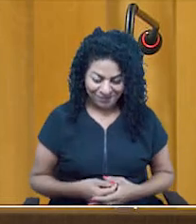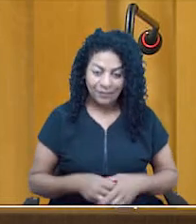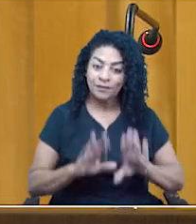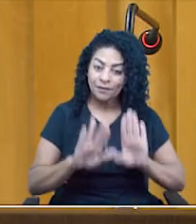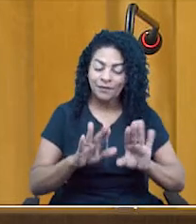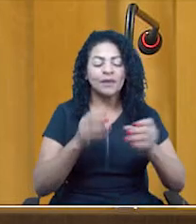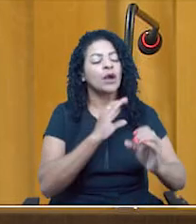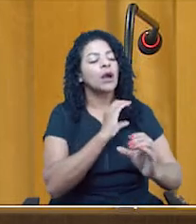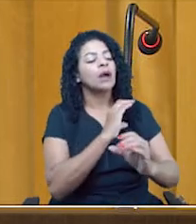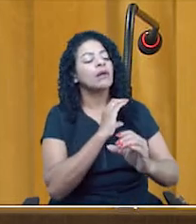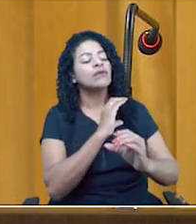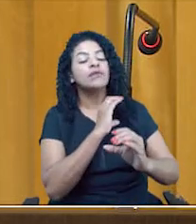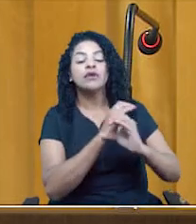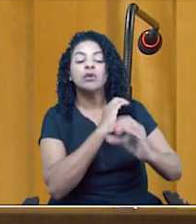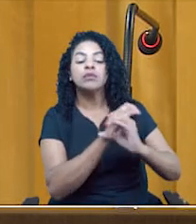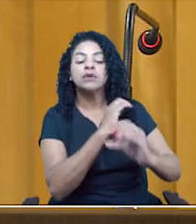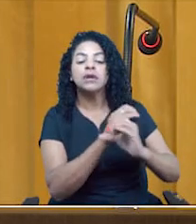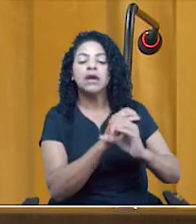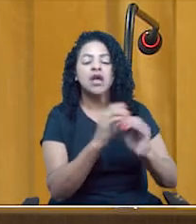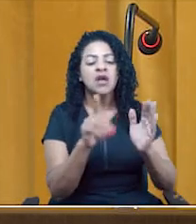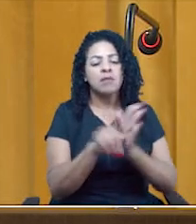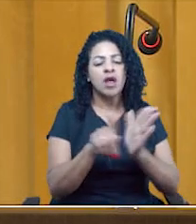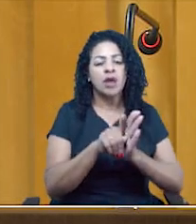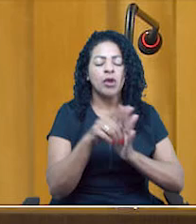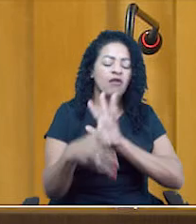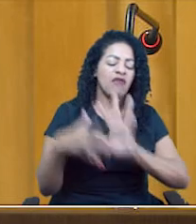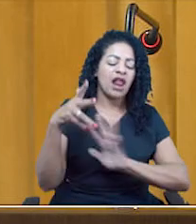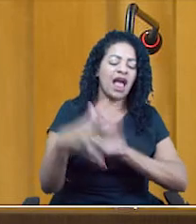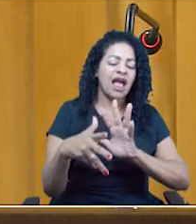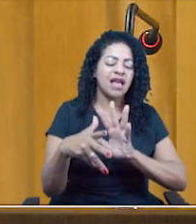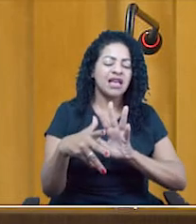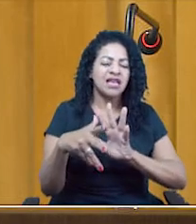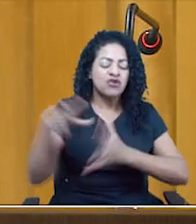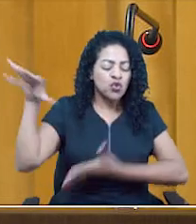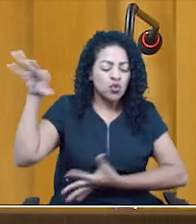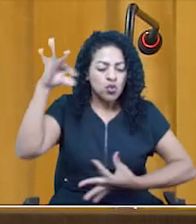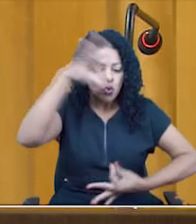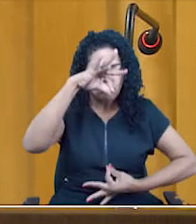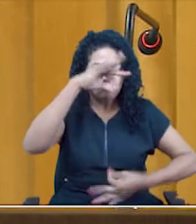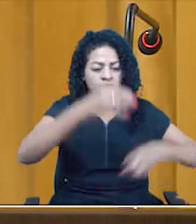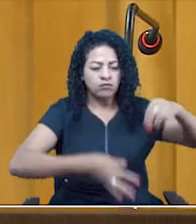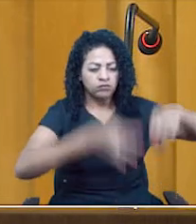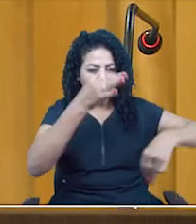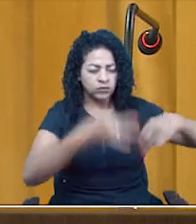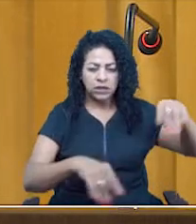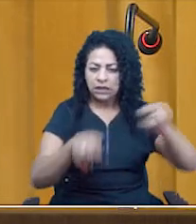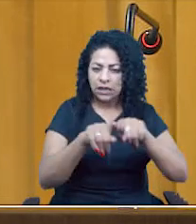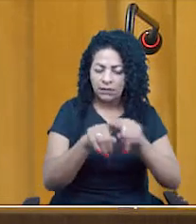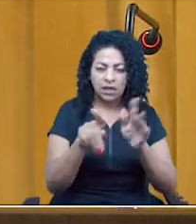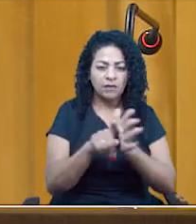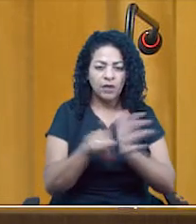comunicar como magistrado é também à luz dos princípios e dos valores